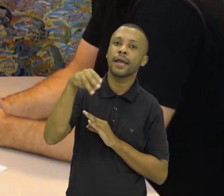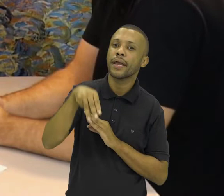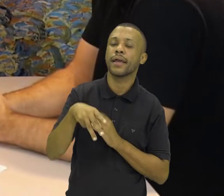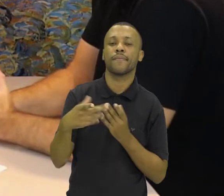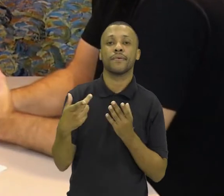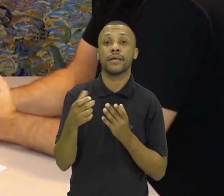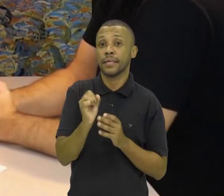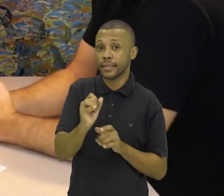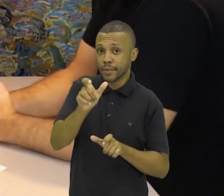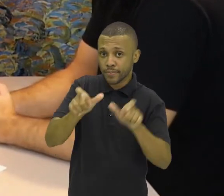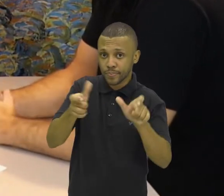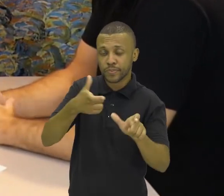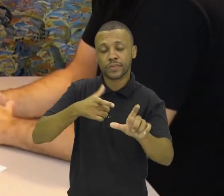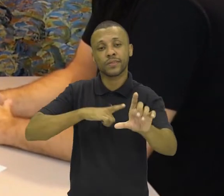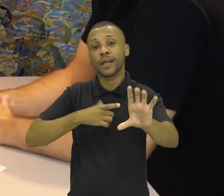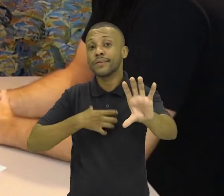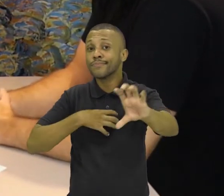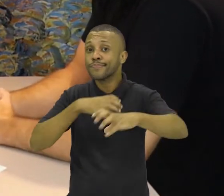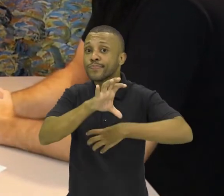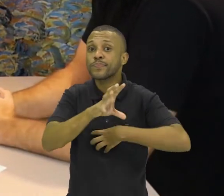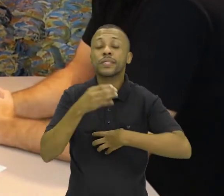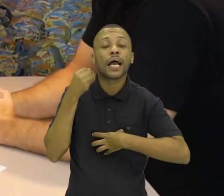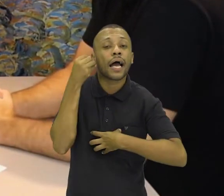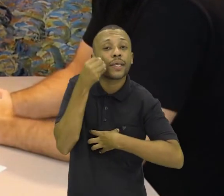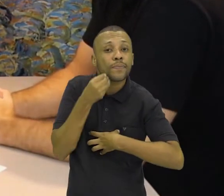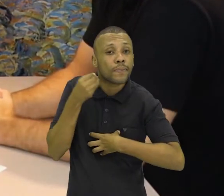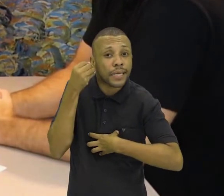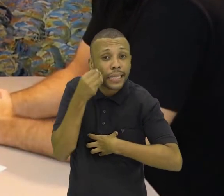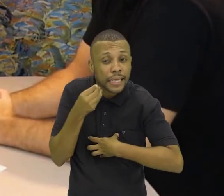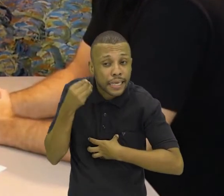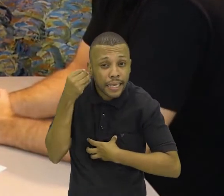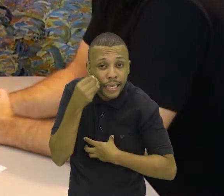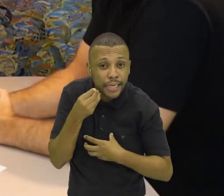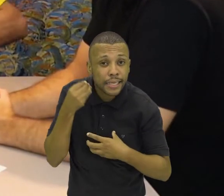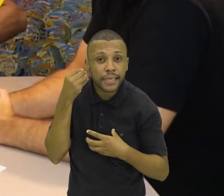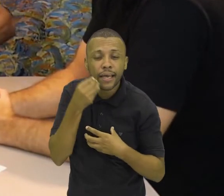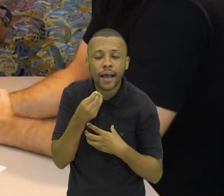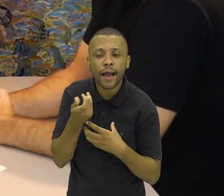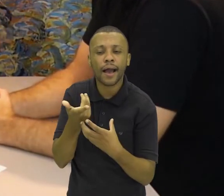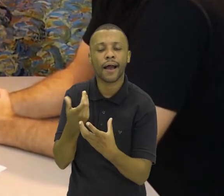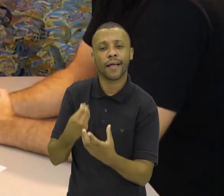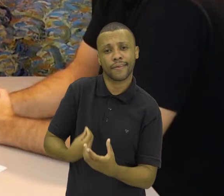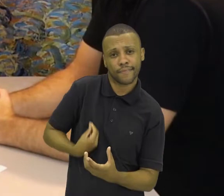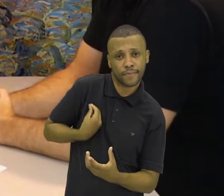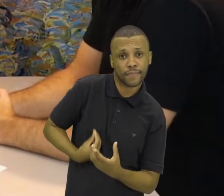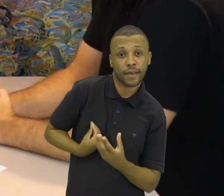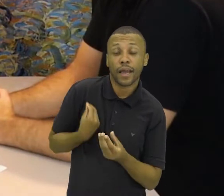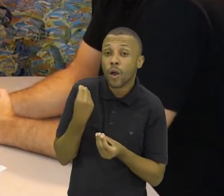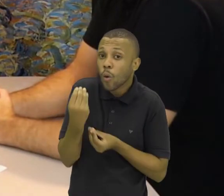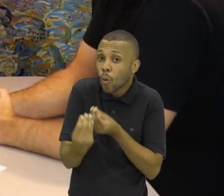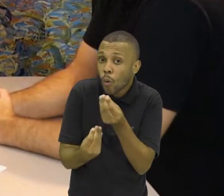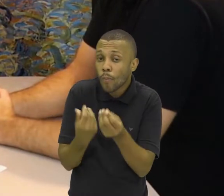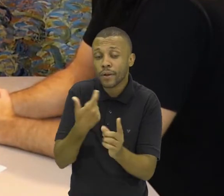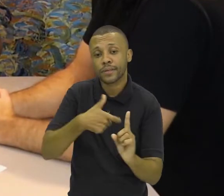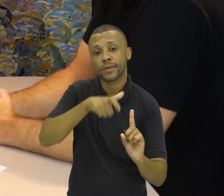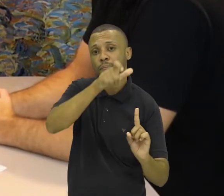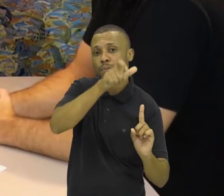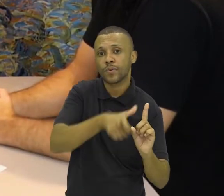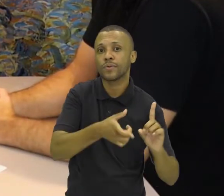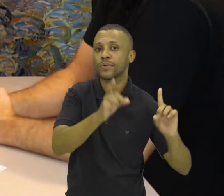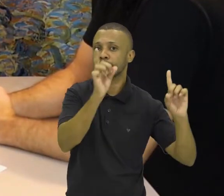essas pessoas fizessem isso, de experienciar, não é experimentar, experienciar a